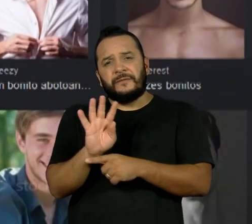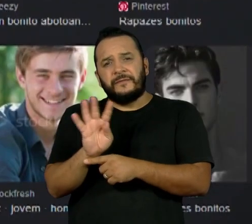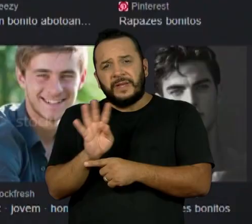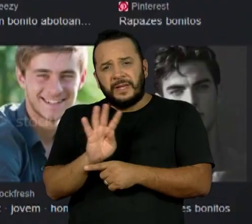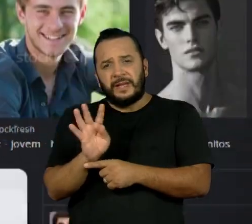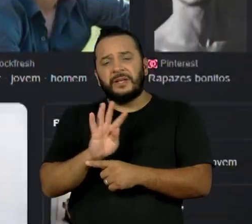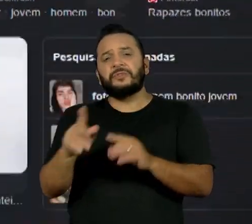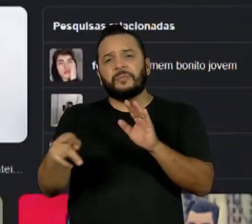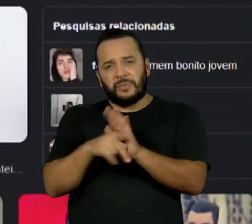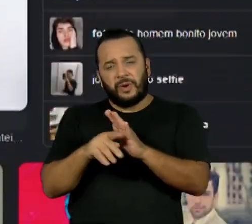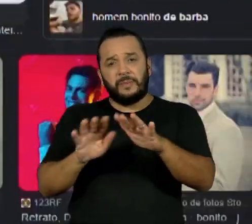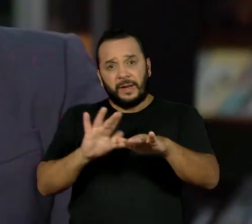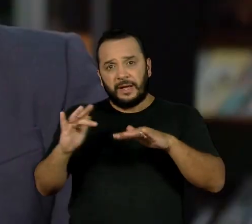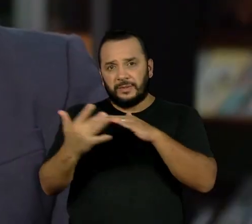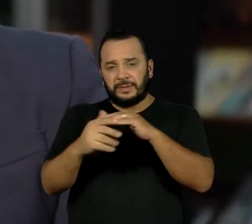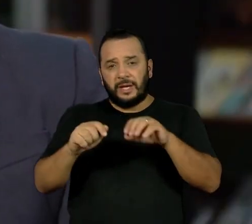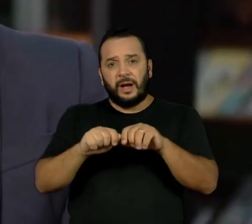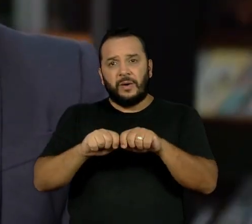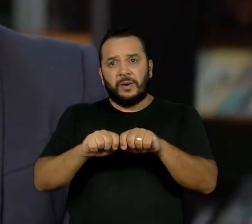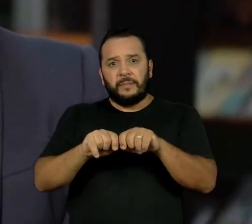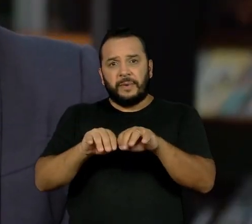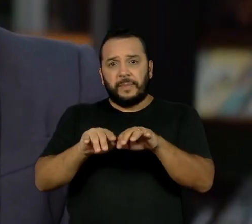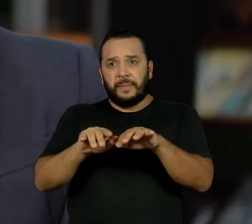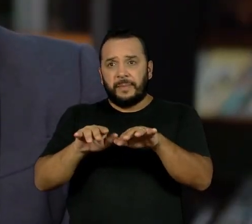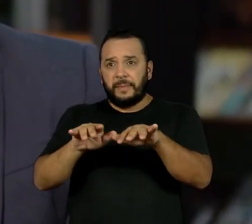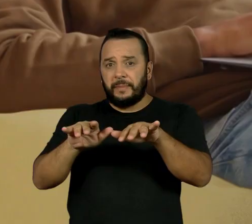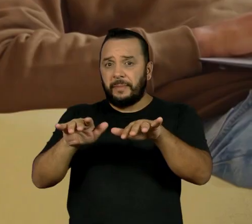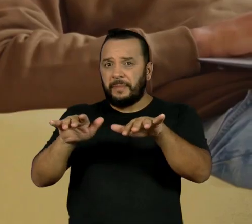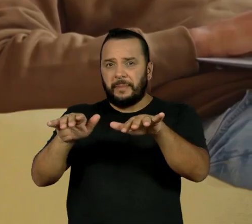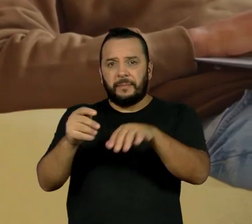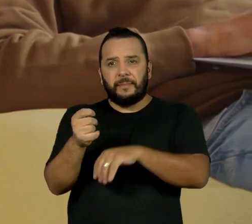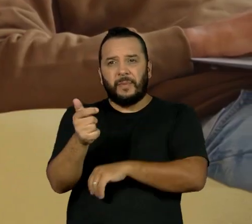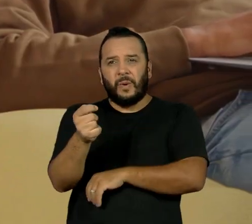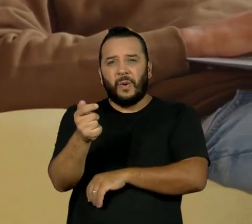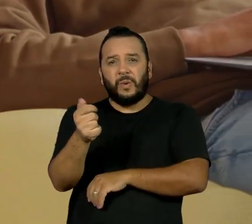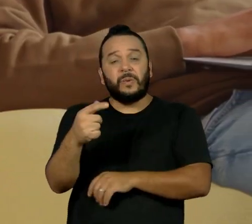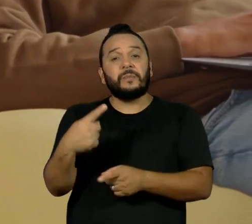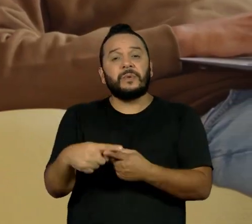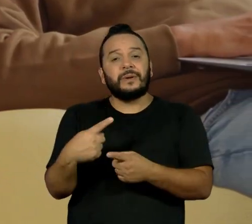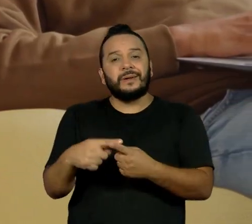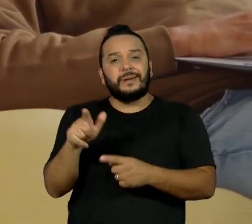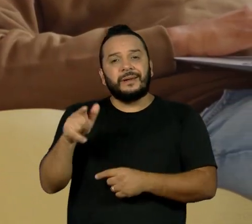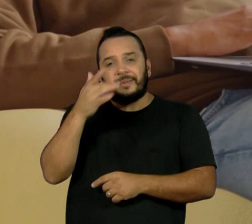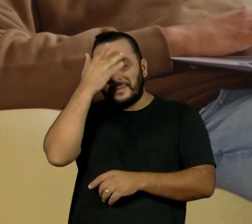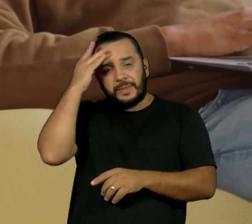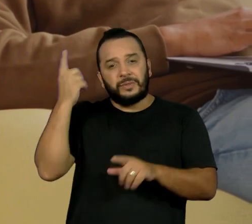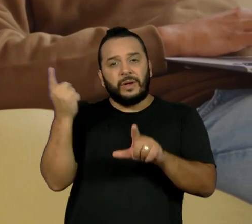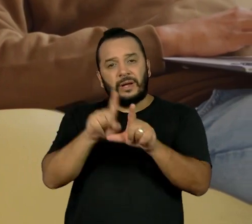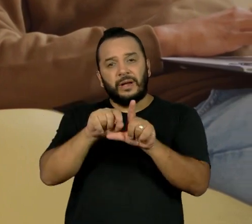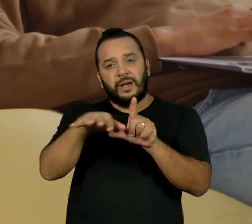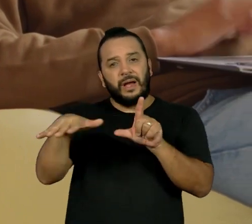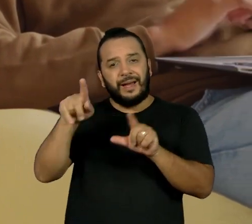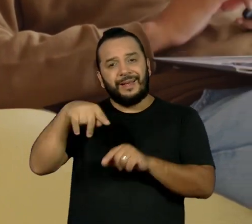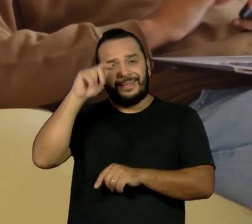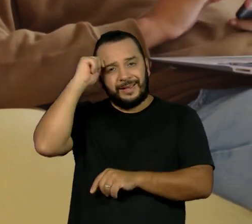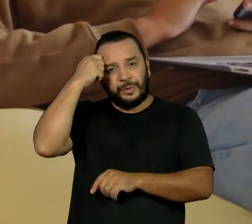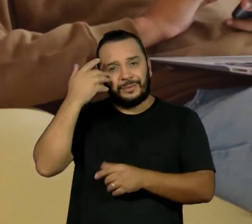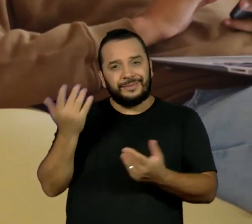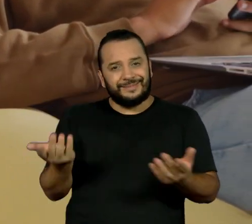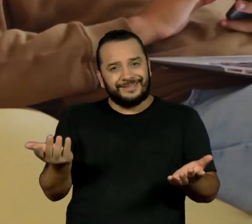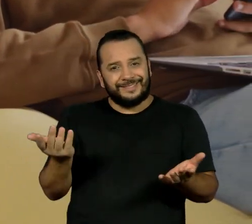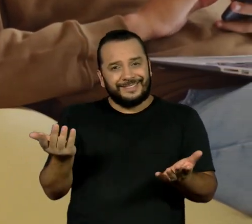nas mídias sociais. Então, há vários casos registrados sobre como influenciadores negros e